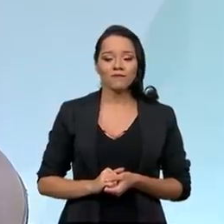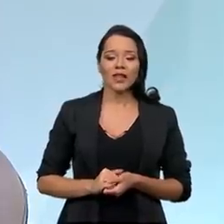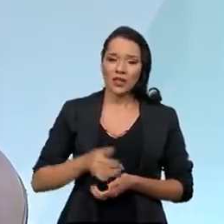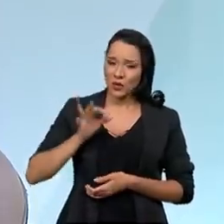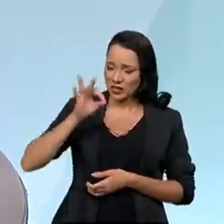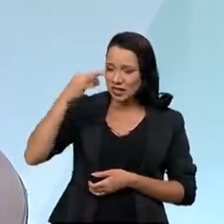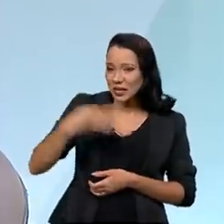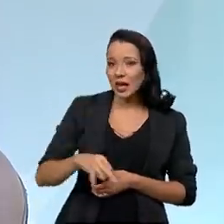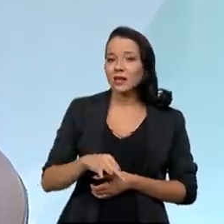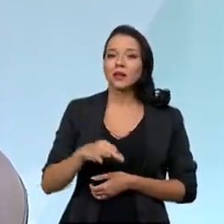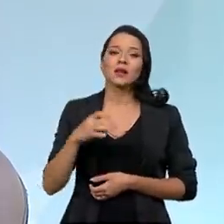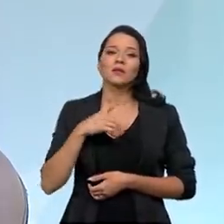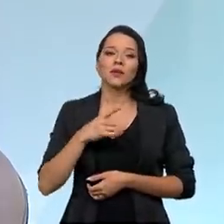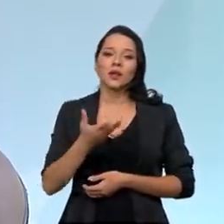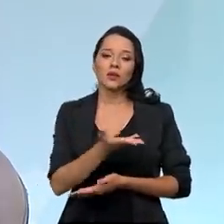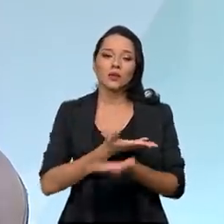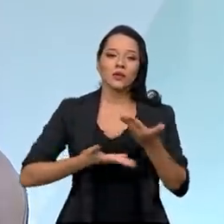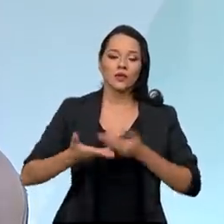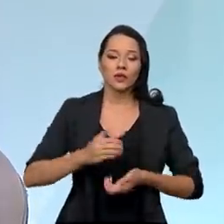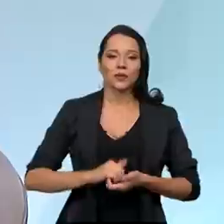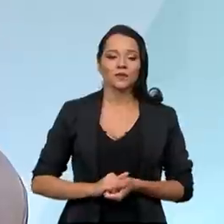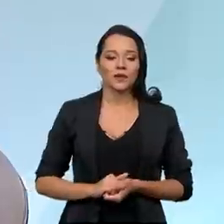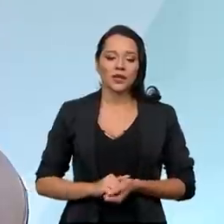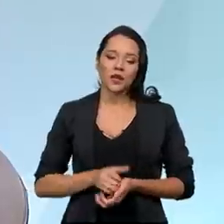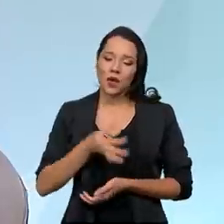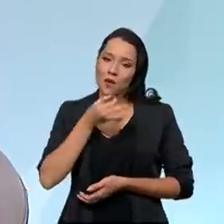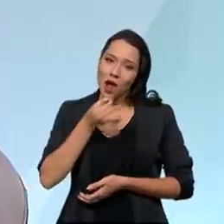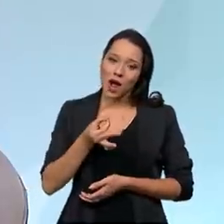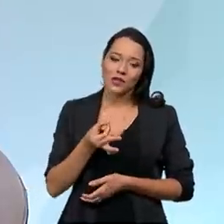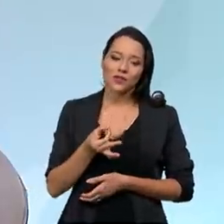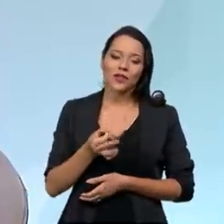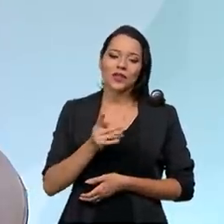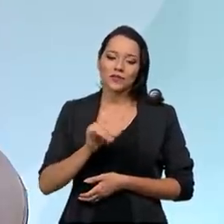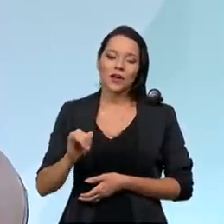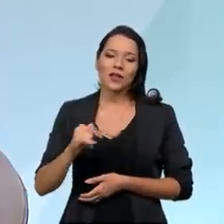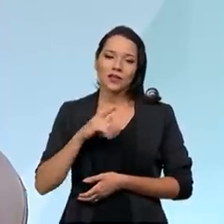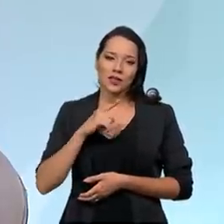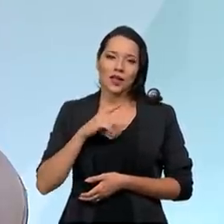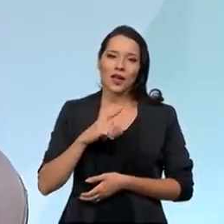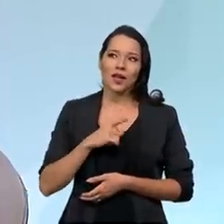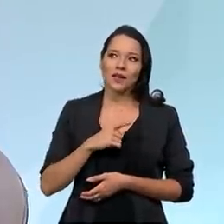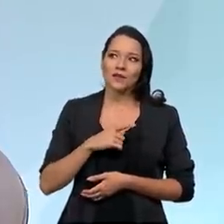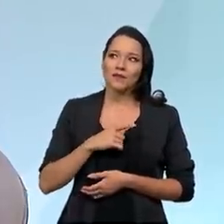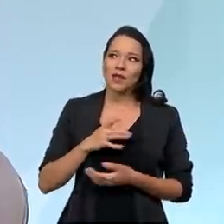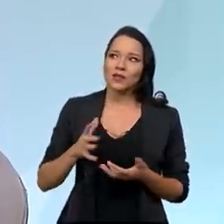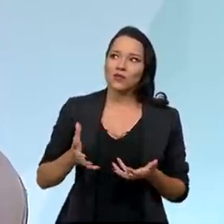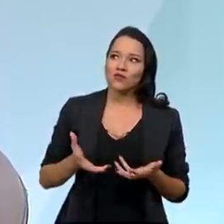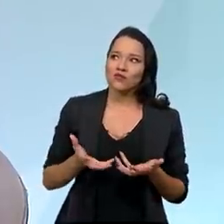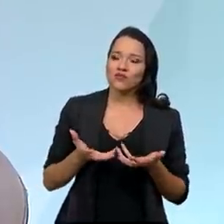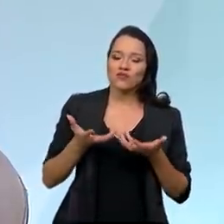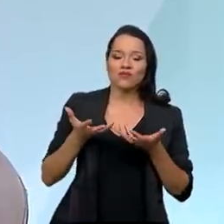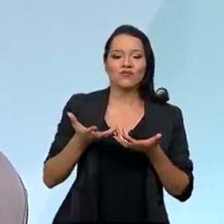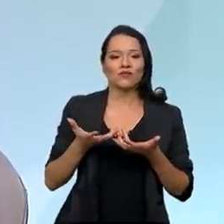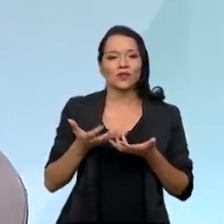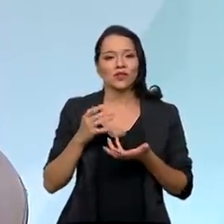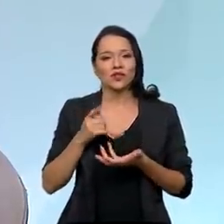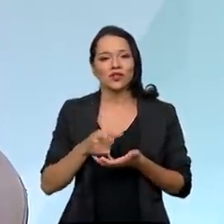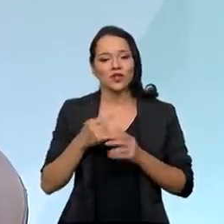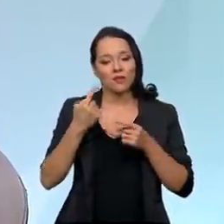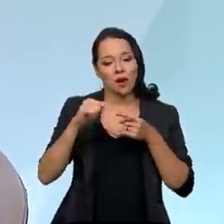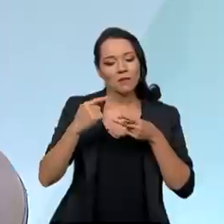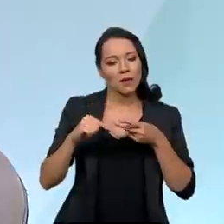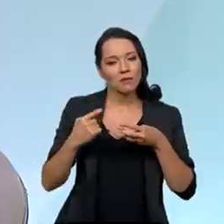autodeclarada, de fato, pelo envolvido. Eu creio que nós teremos um grande arsenal de